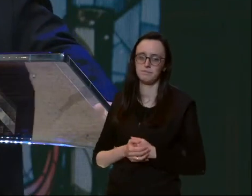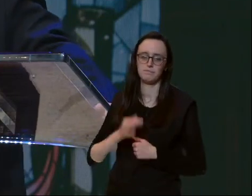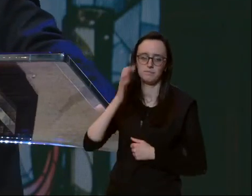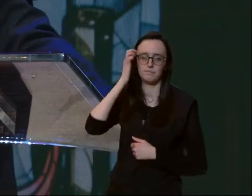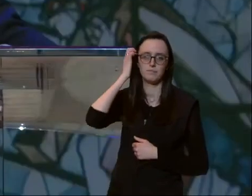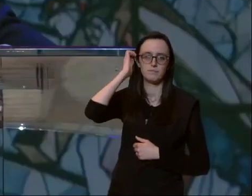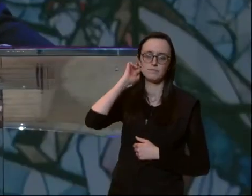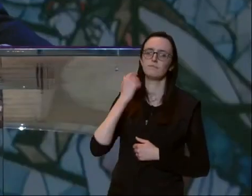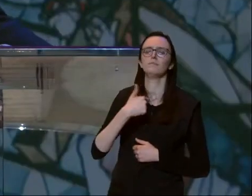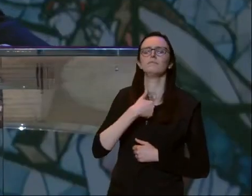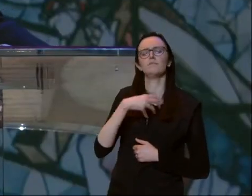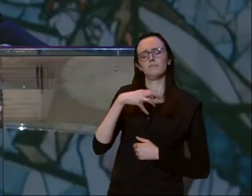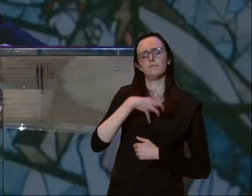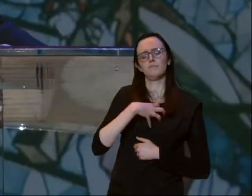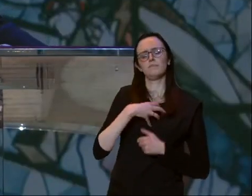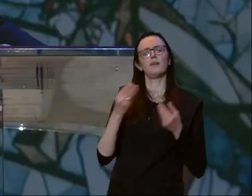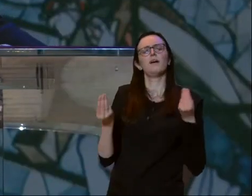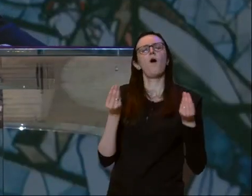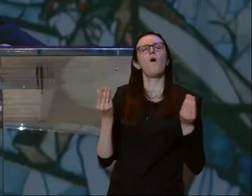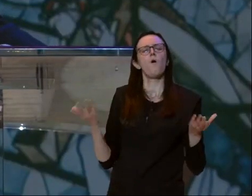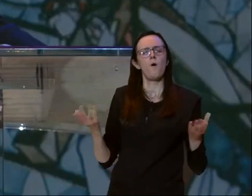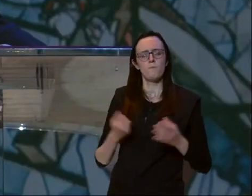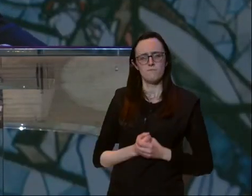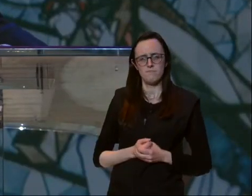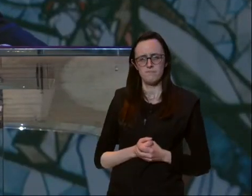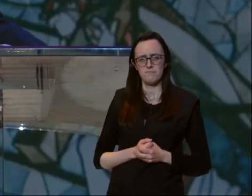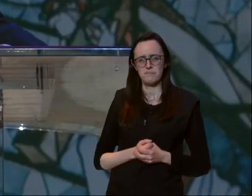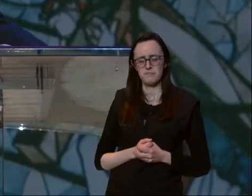Como eu me sinto diante do que sou?